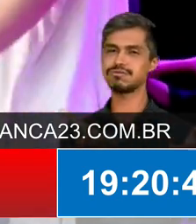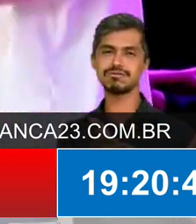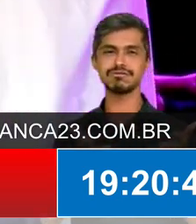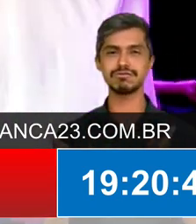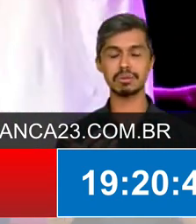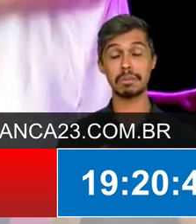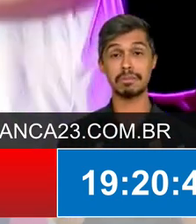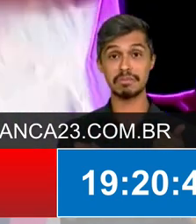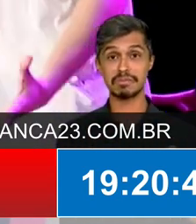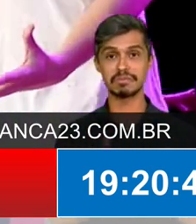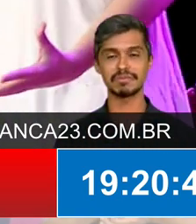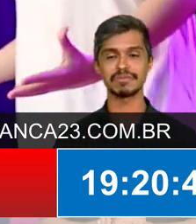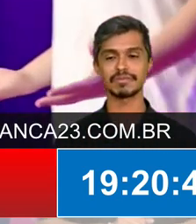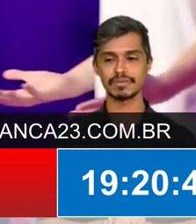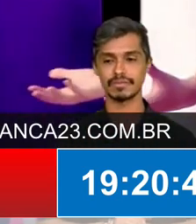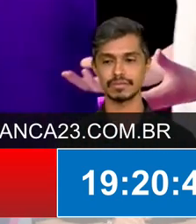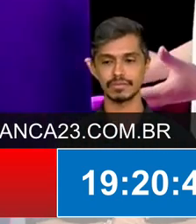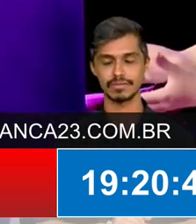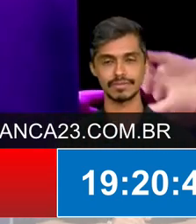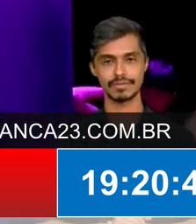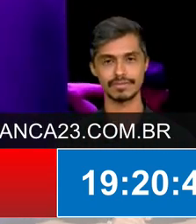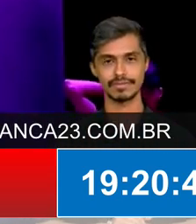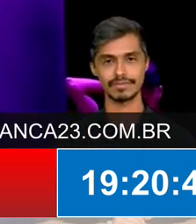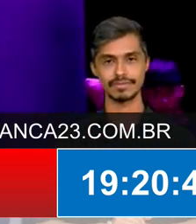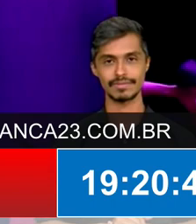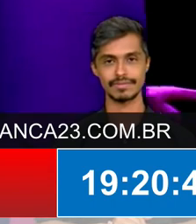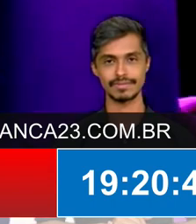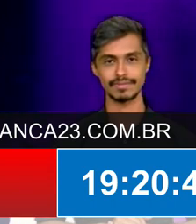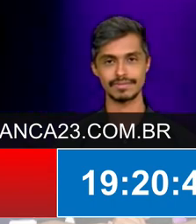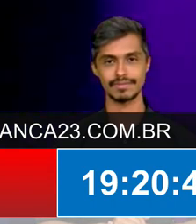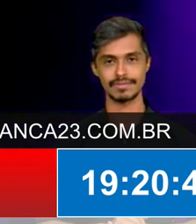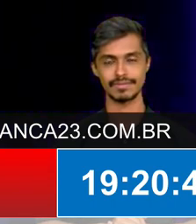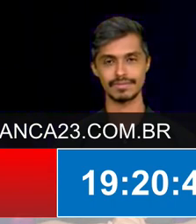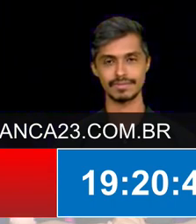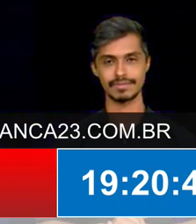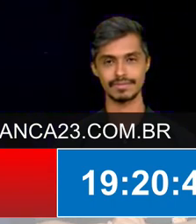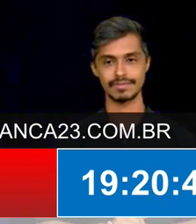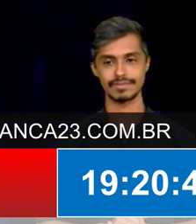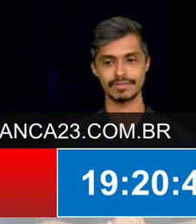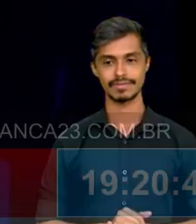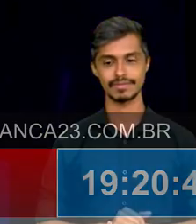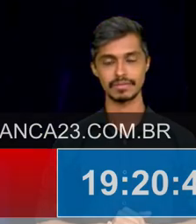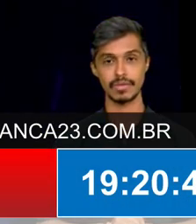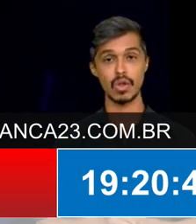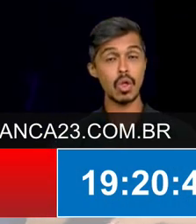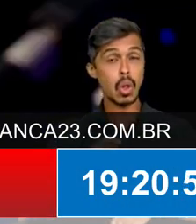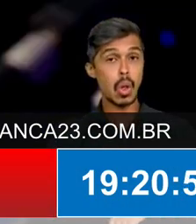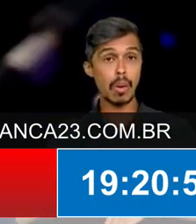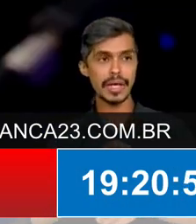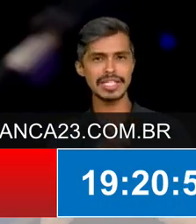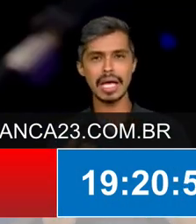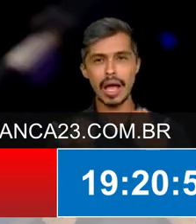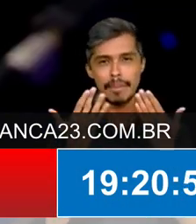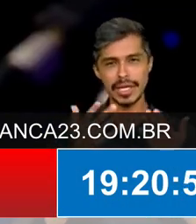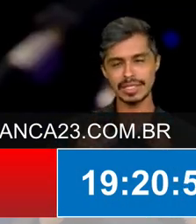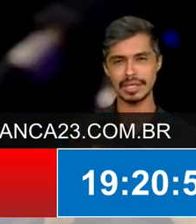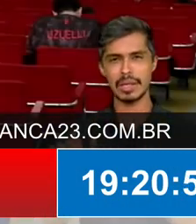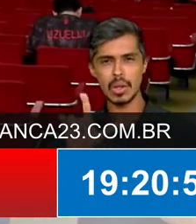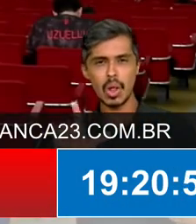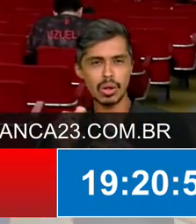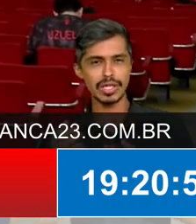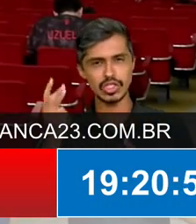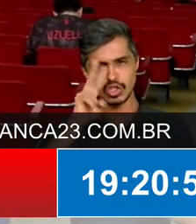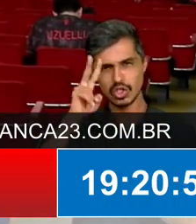agora a gente pode final da história mas esse final eu volto cas Quando essas peças São apresentadas